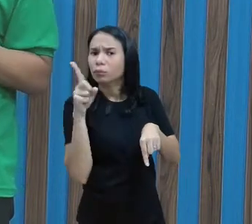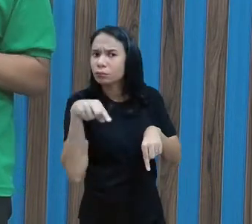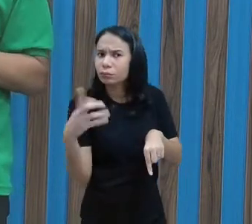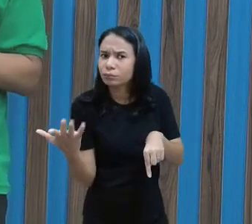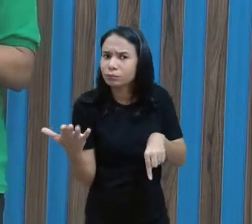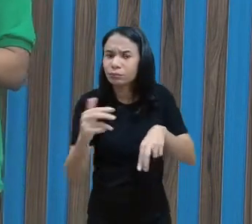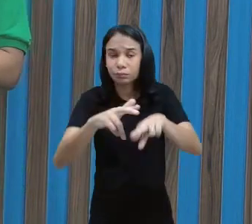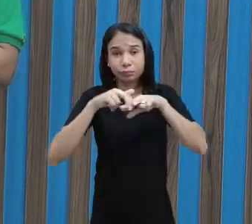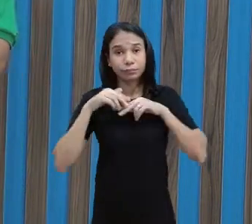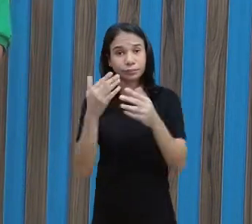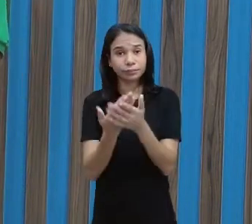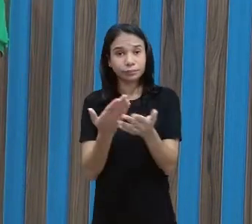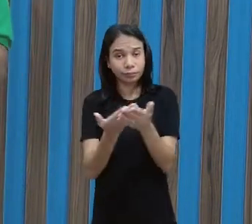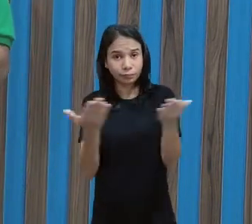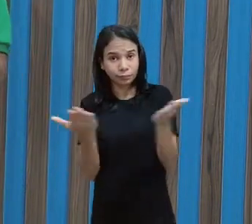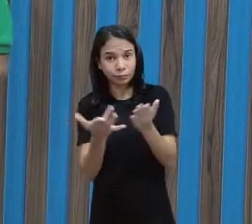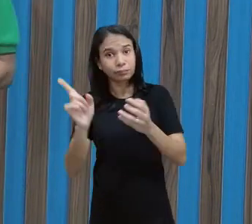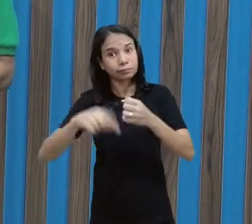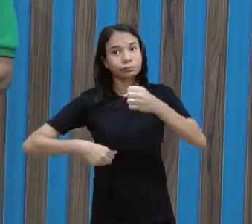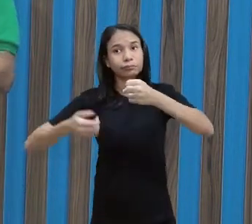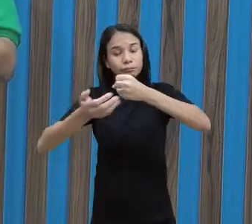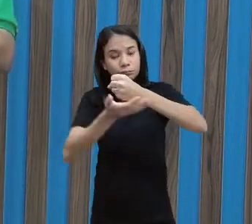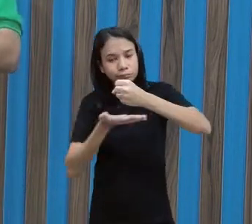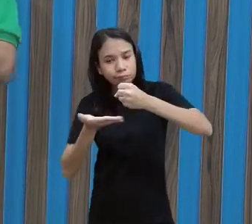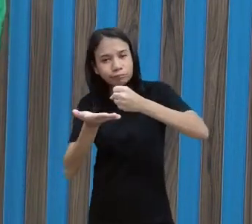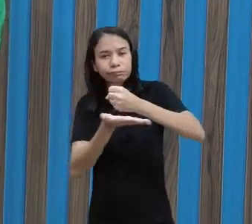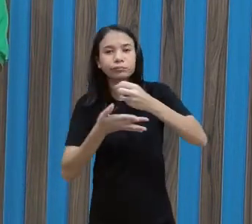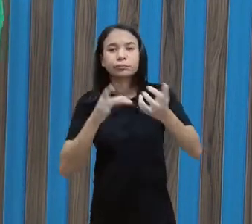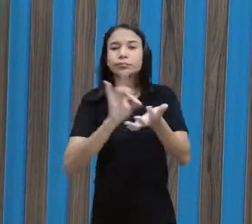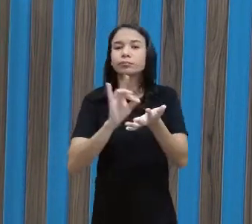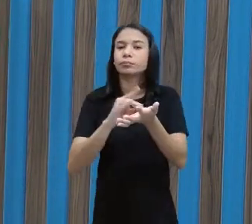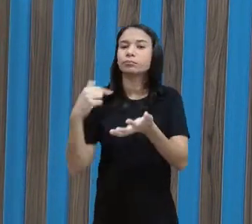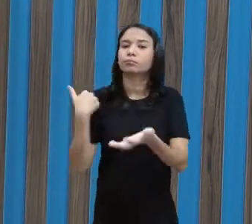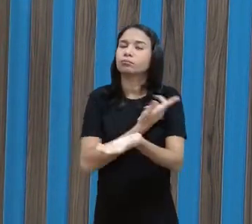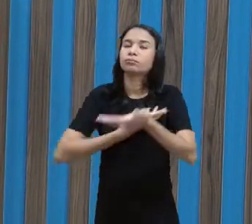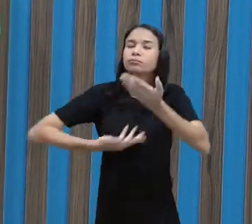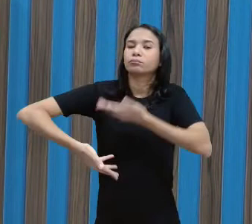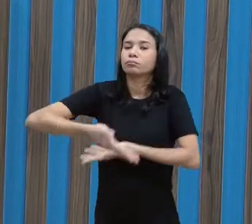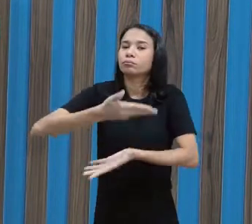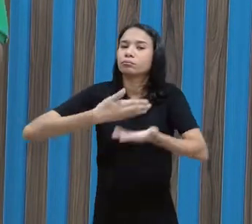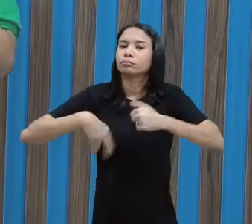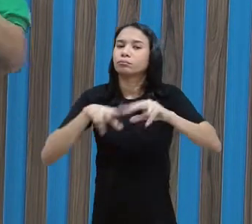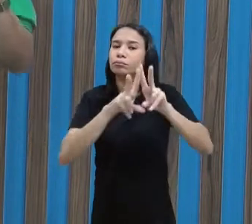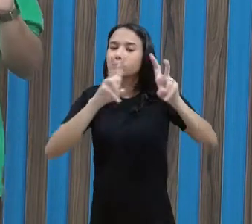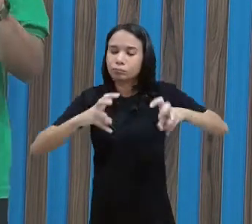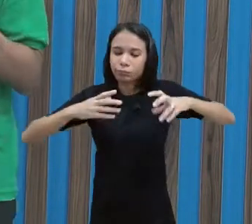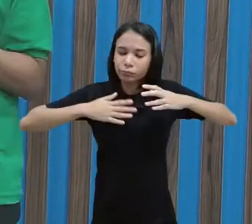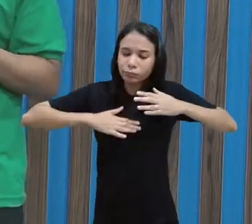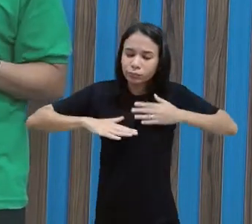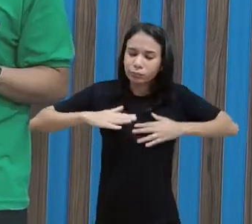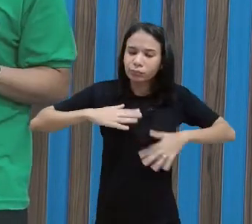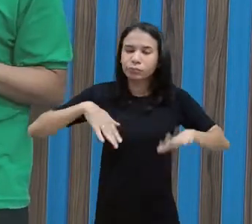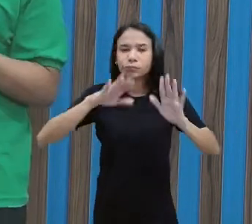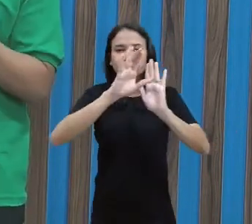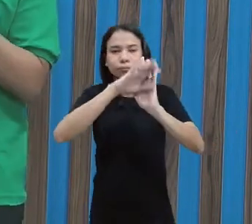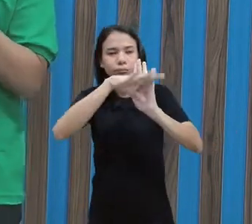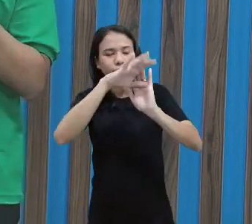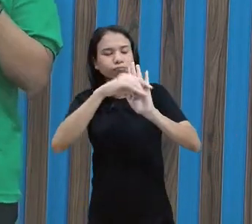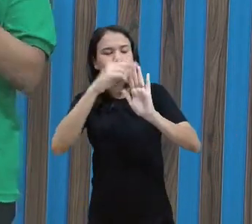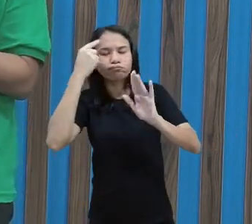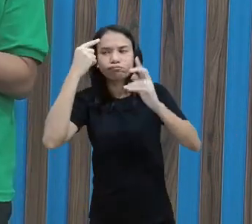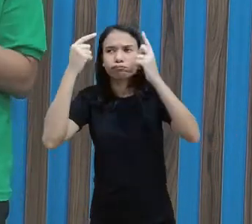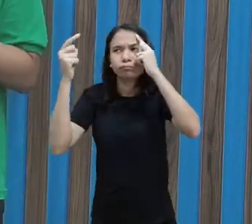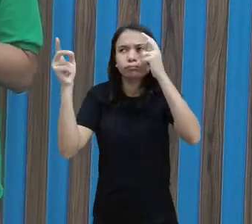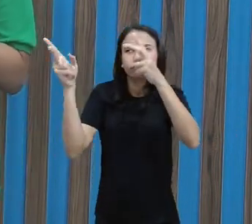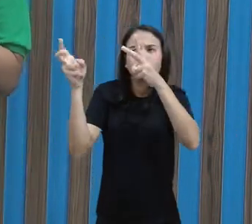Então, essa aula de hoje é uma aula bem básica, tá? A gente vai trabalhar esse tema devagarzinho, esmiuçando os conceitos,